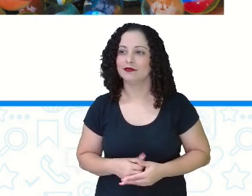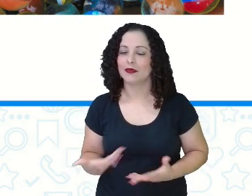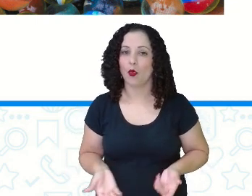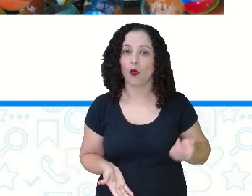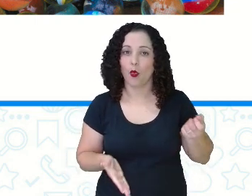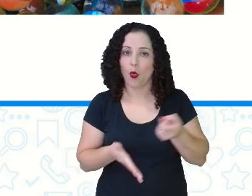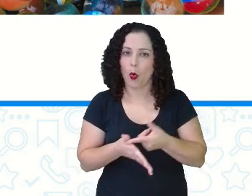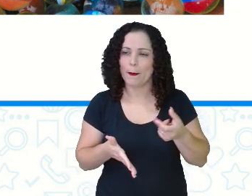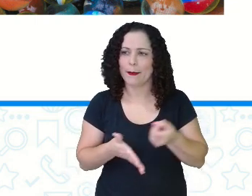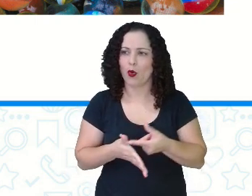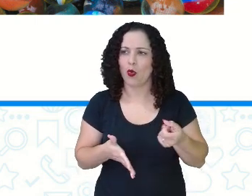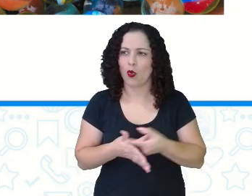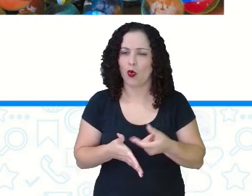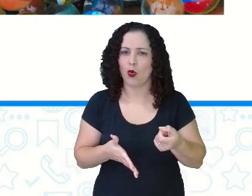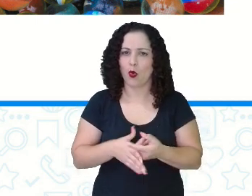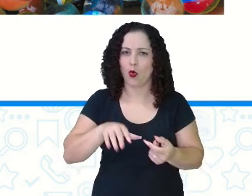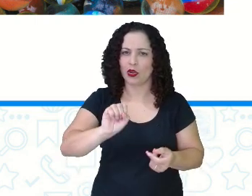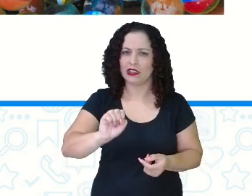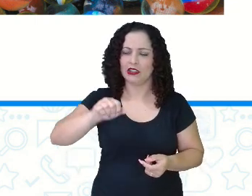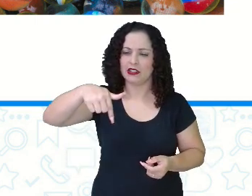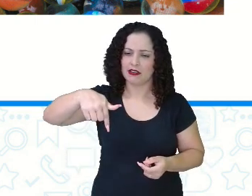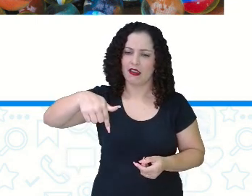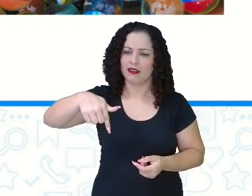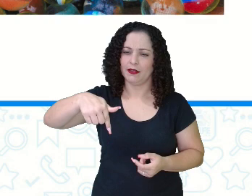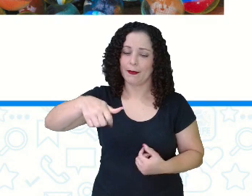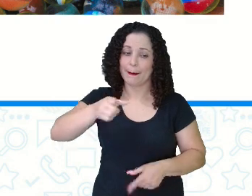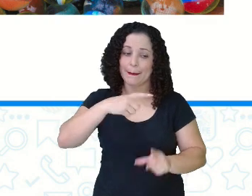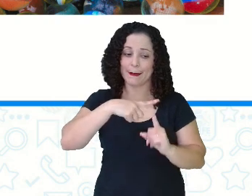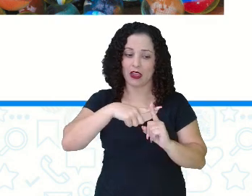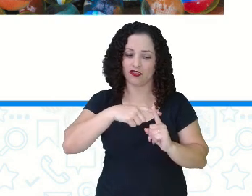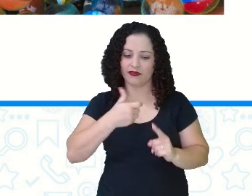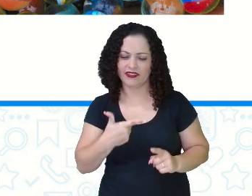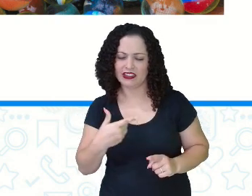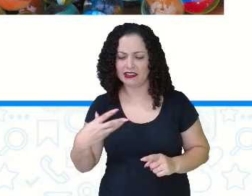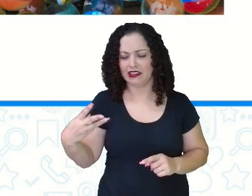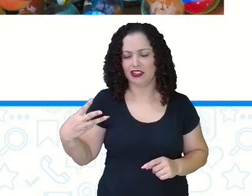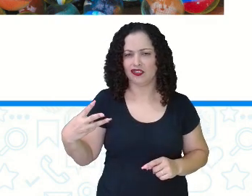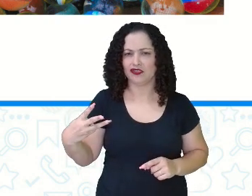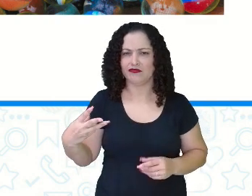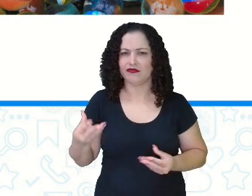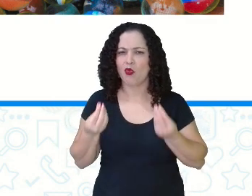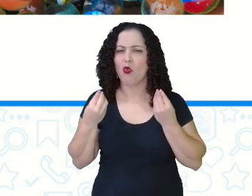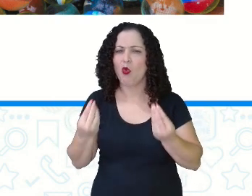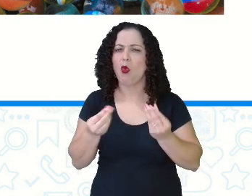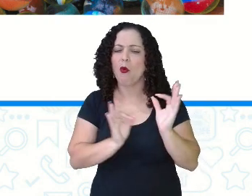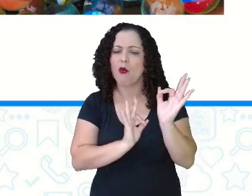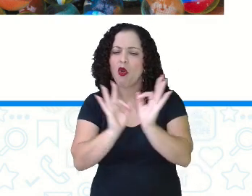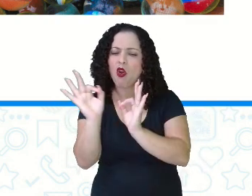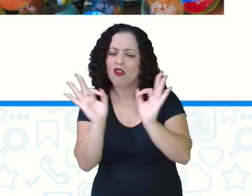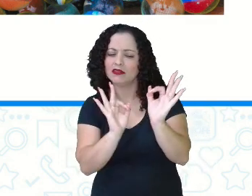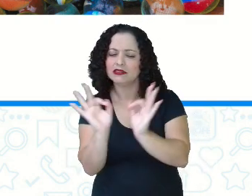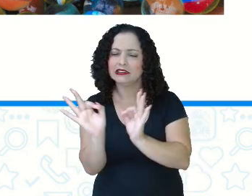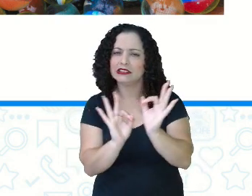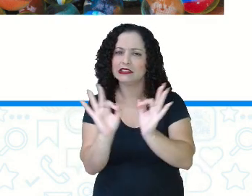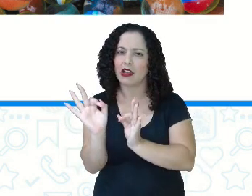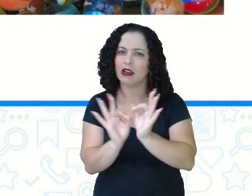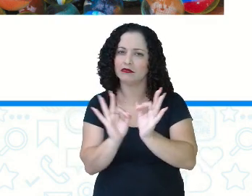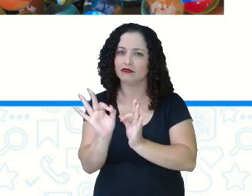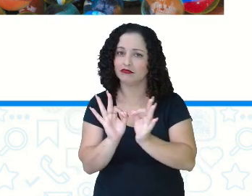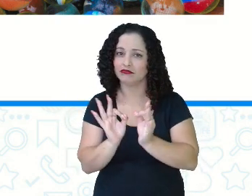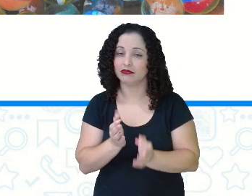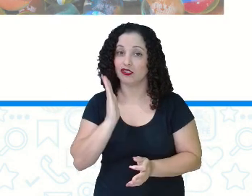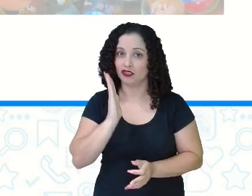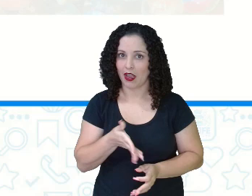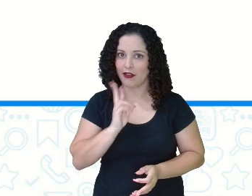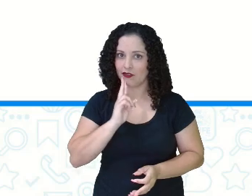Comprou 87, ganhou mais 23. Como é que ficará a organização? Já